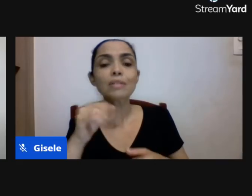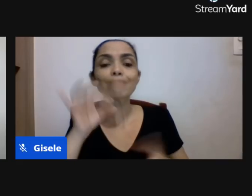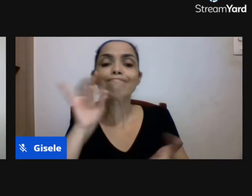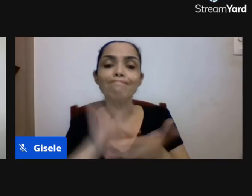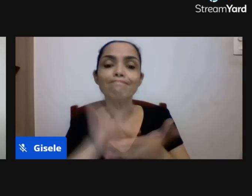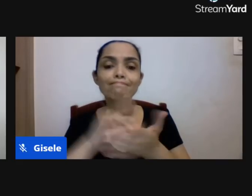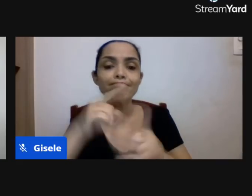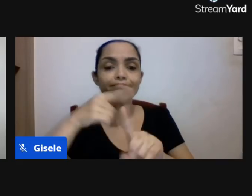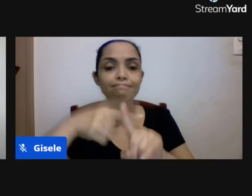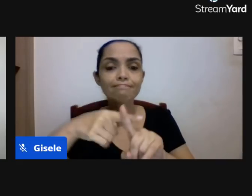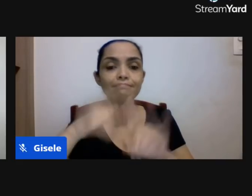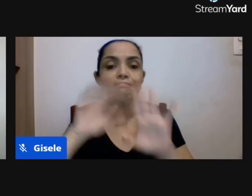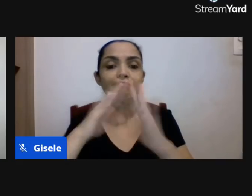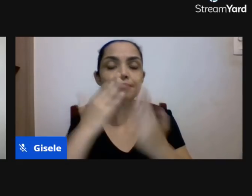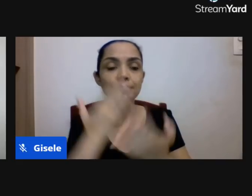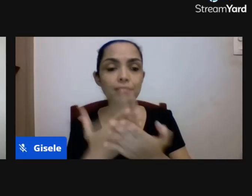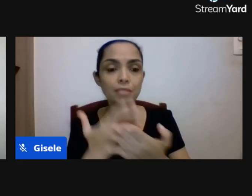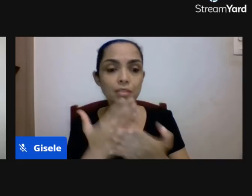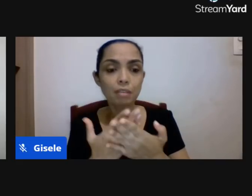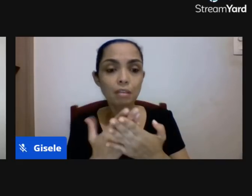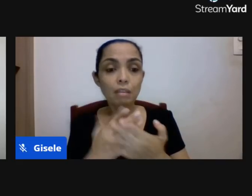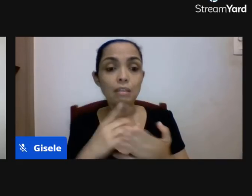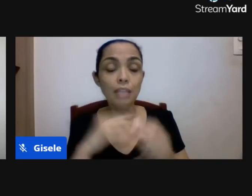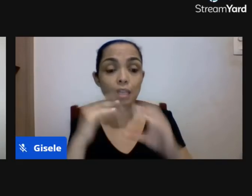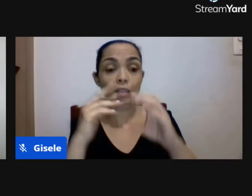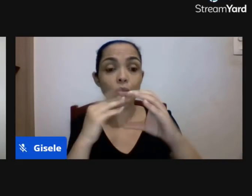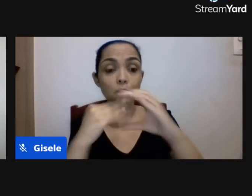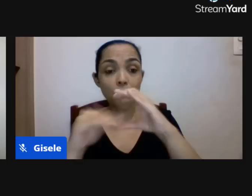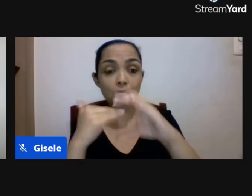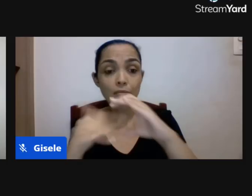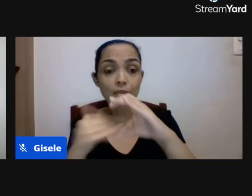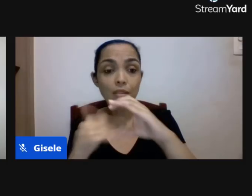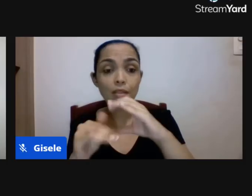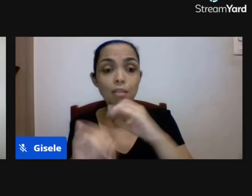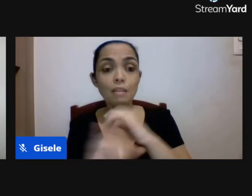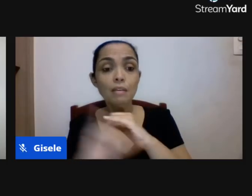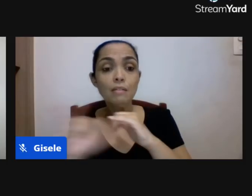um e-mail de contato, que é esse